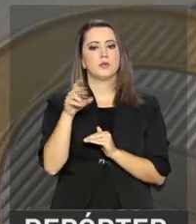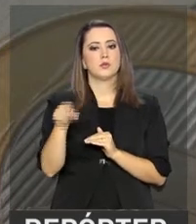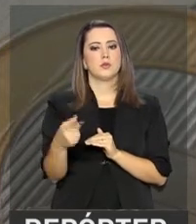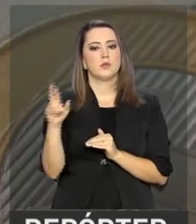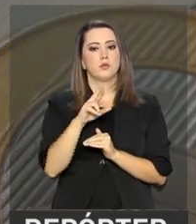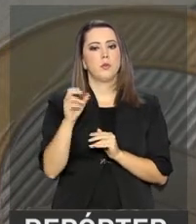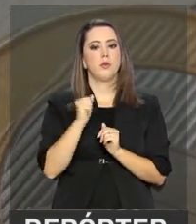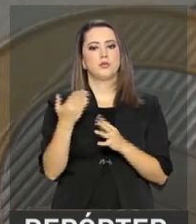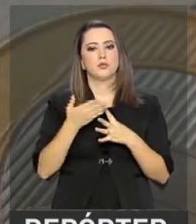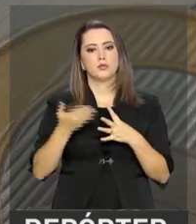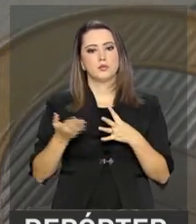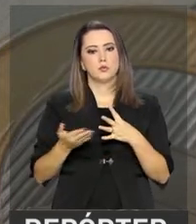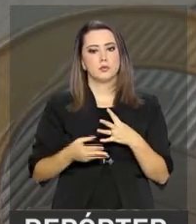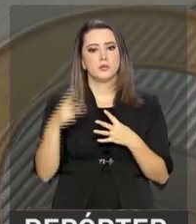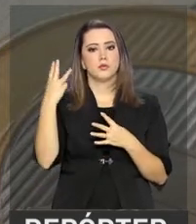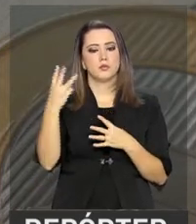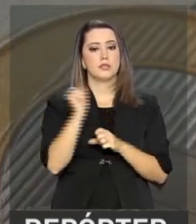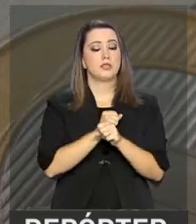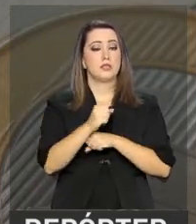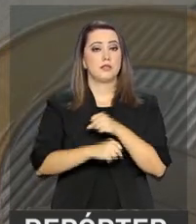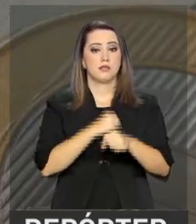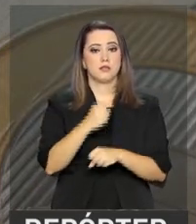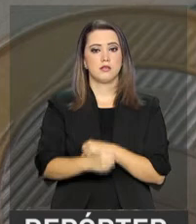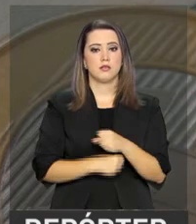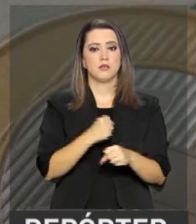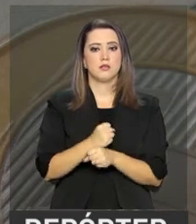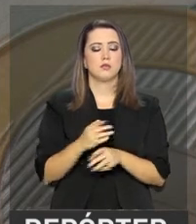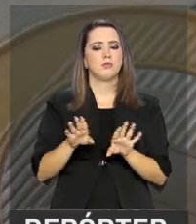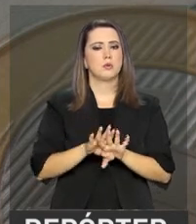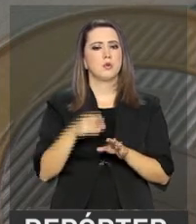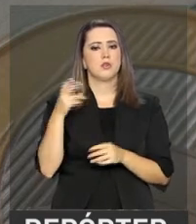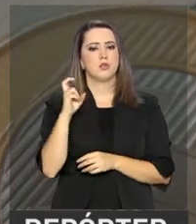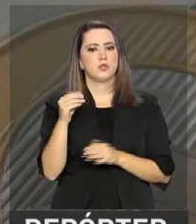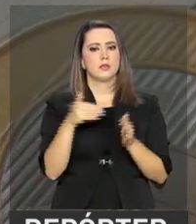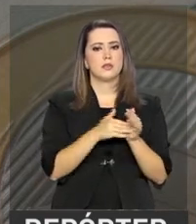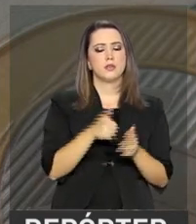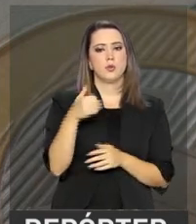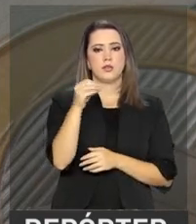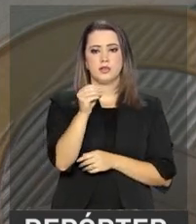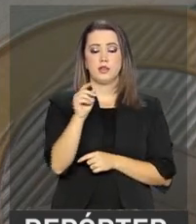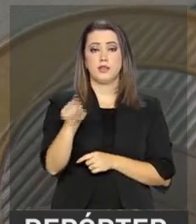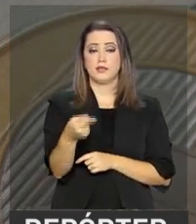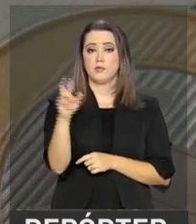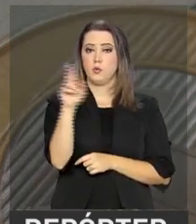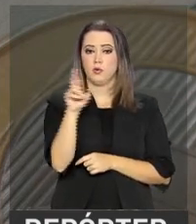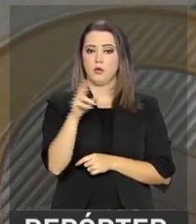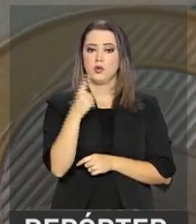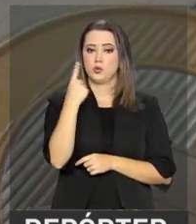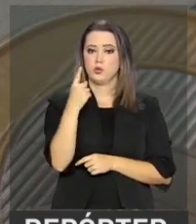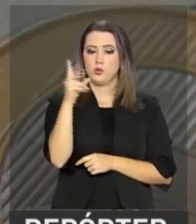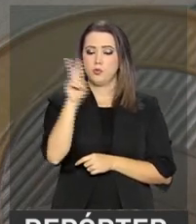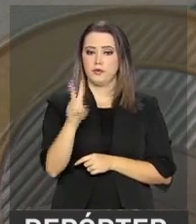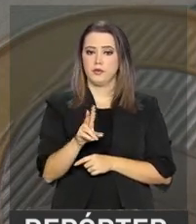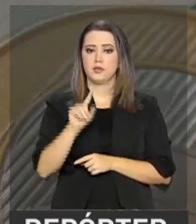podem ser parcelados em até três anos entre 5 mil e 10 mil reais serão pagos em uma parcela à vista e